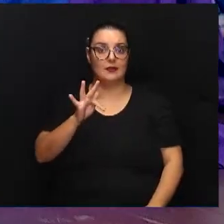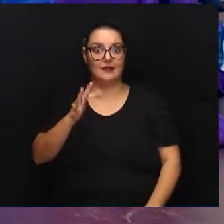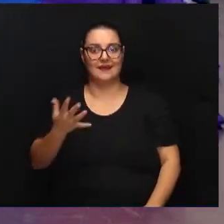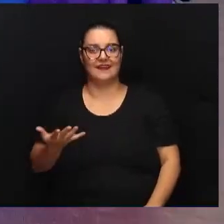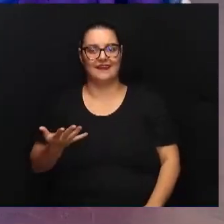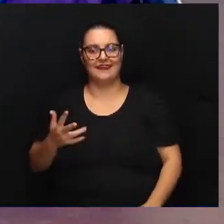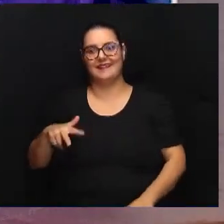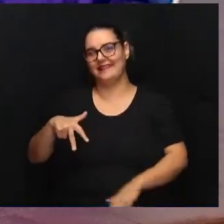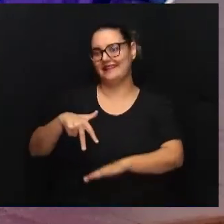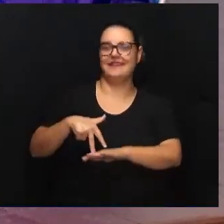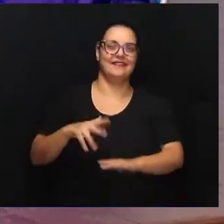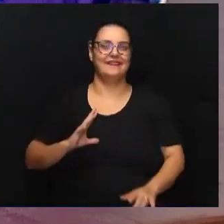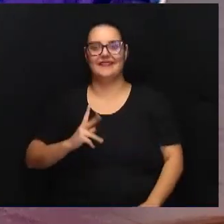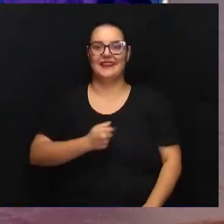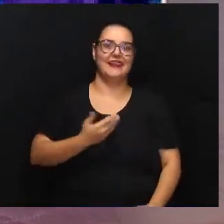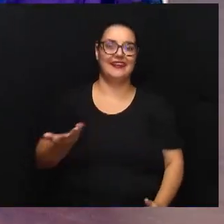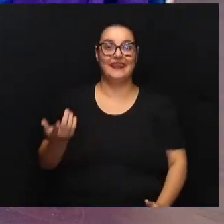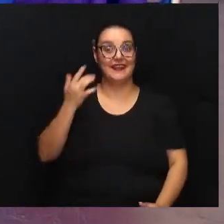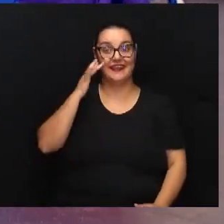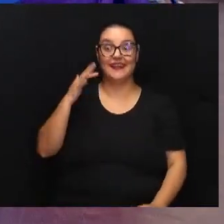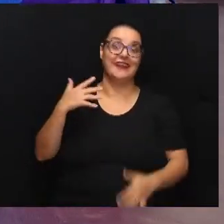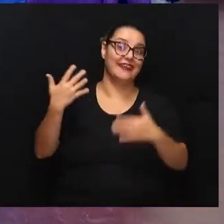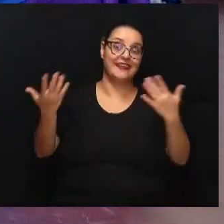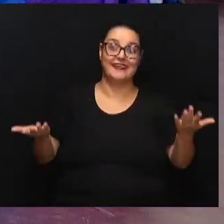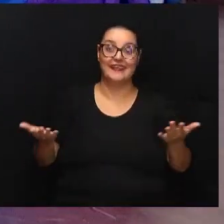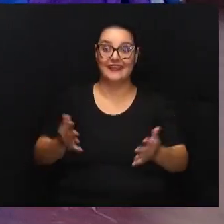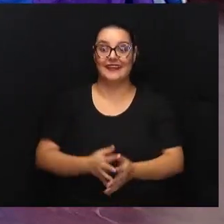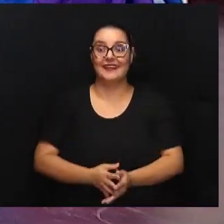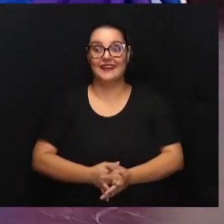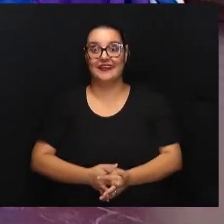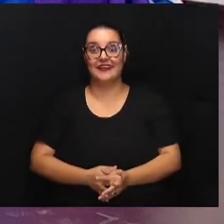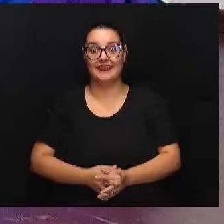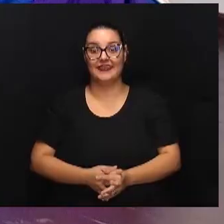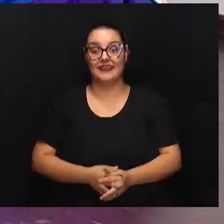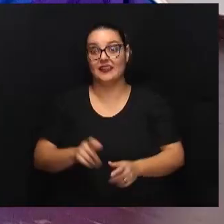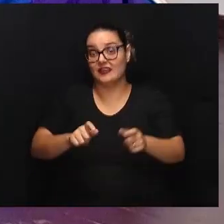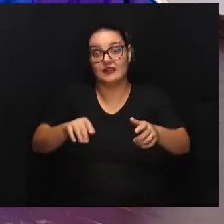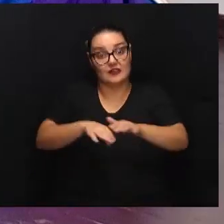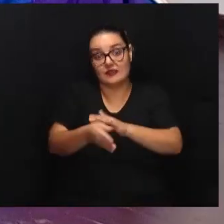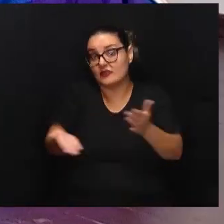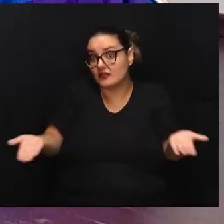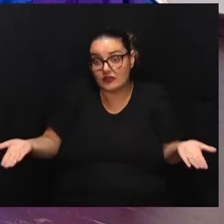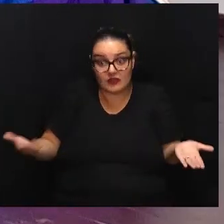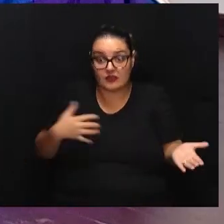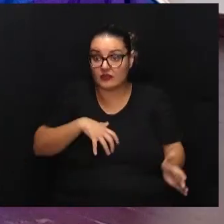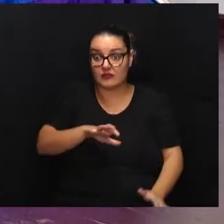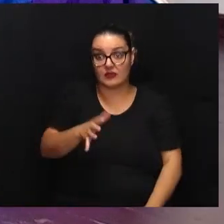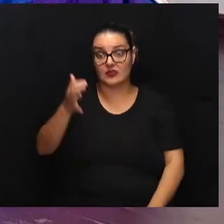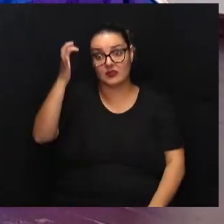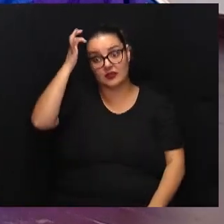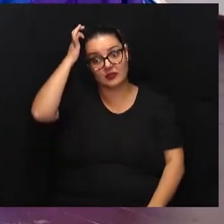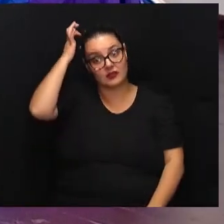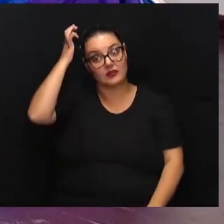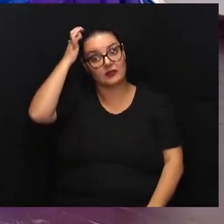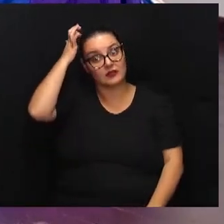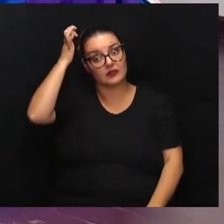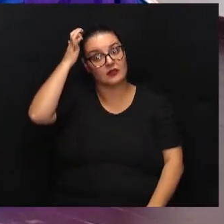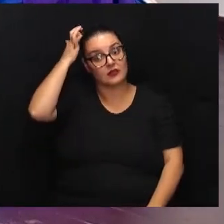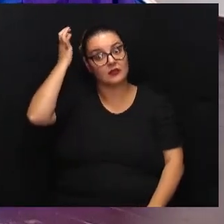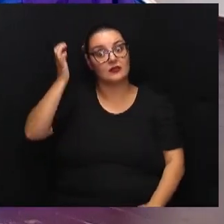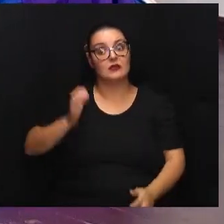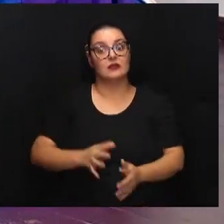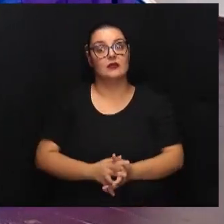enfim, né? Olha, as pessoas vão ter que se acostumar com isso, né? Então eu acho que a gente